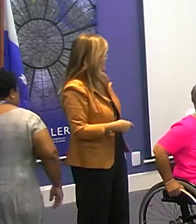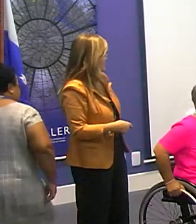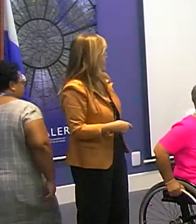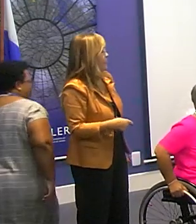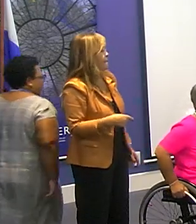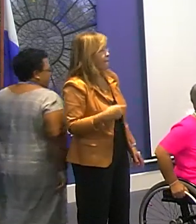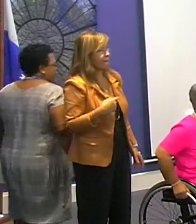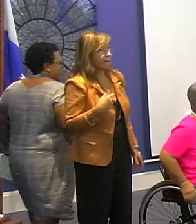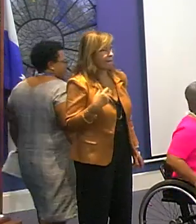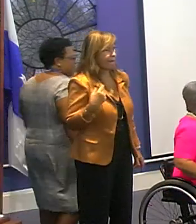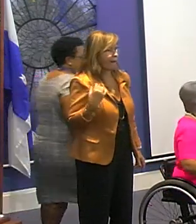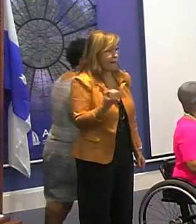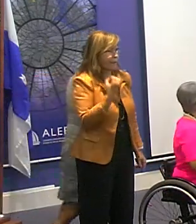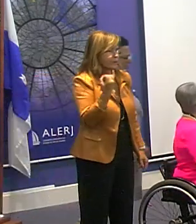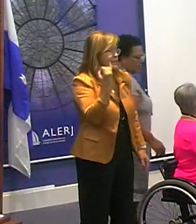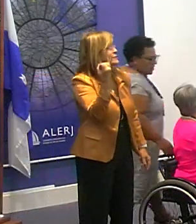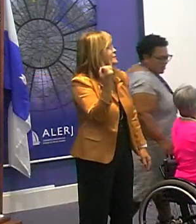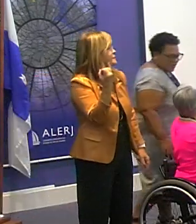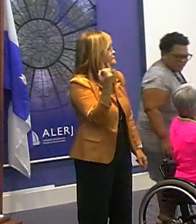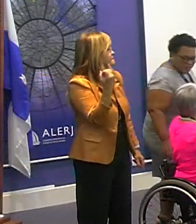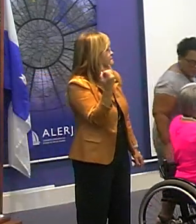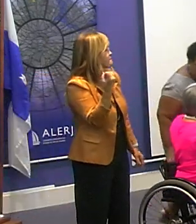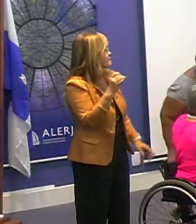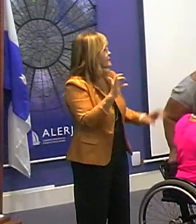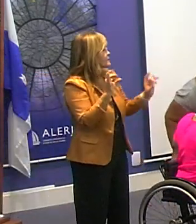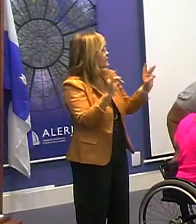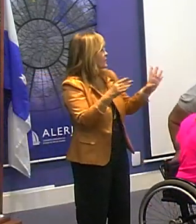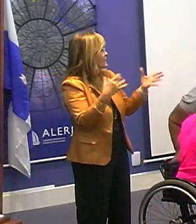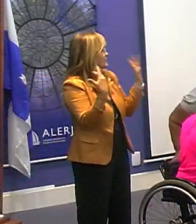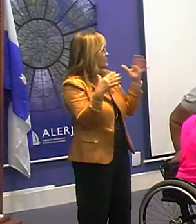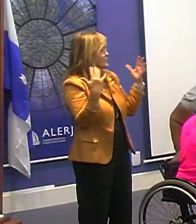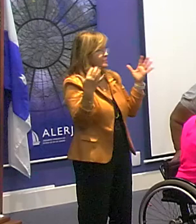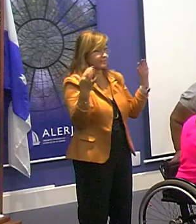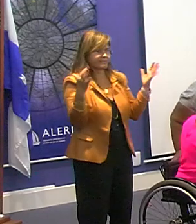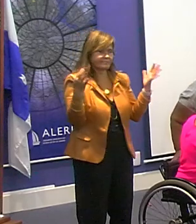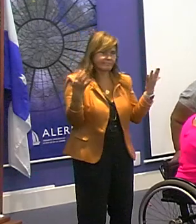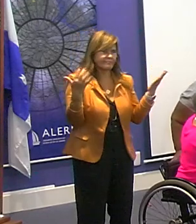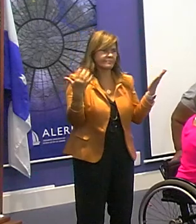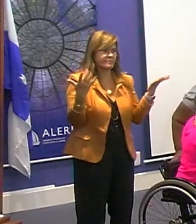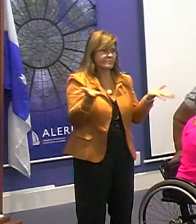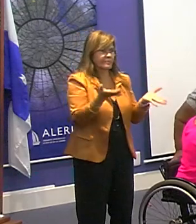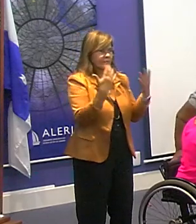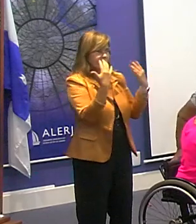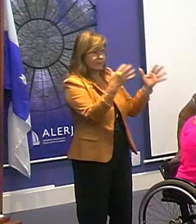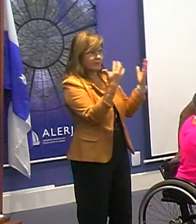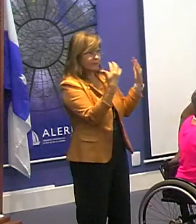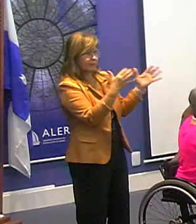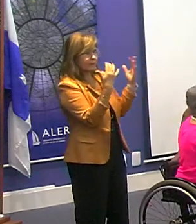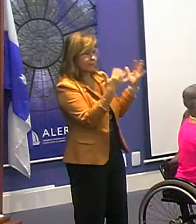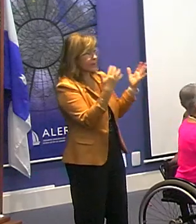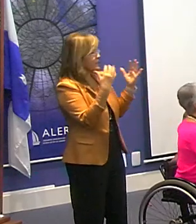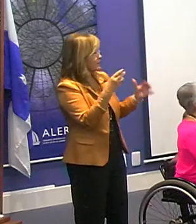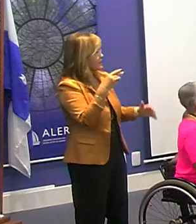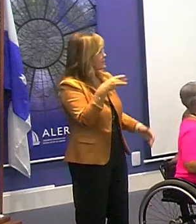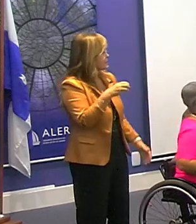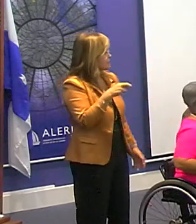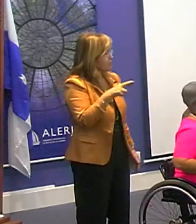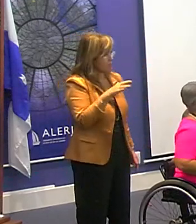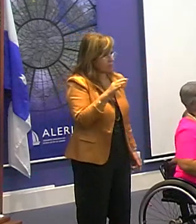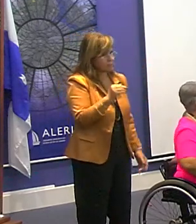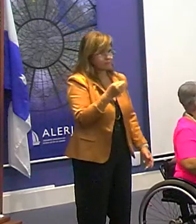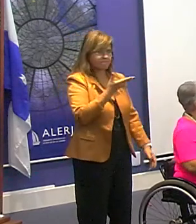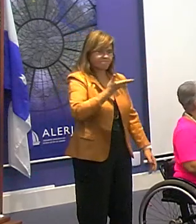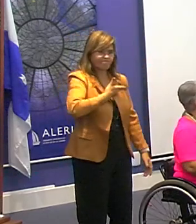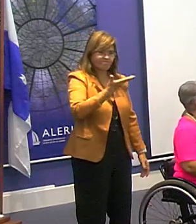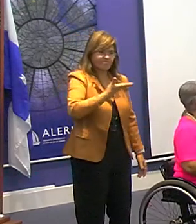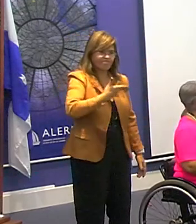briga também, a gente vai, né? Então, é só isso que eu queria falar. Queria dar os parabéns à Maria pela nossa